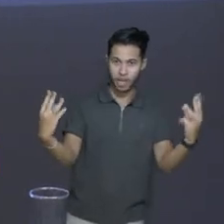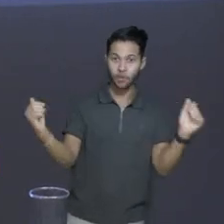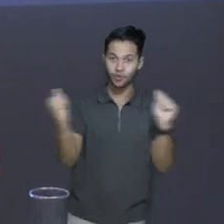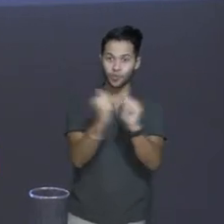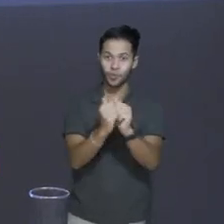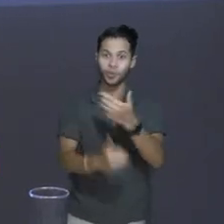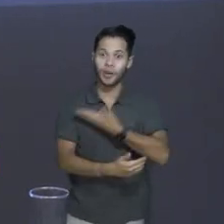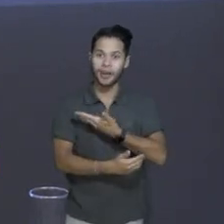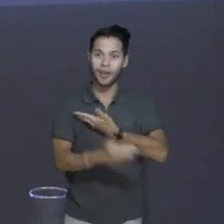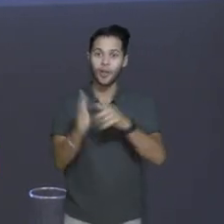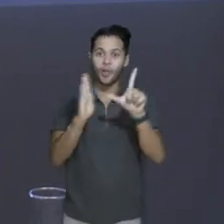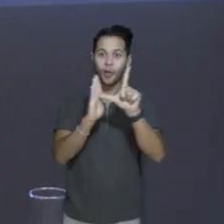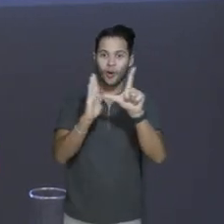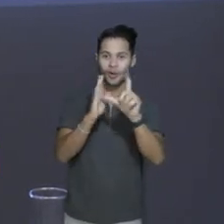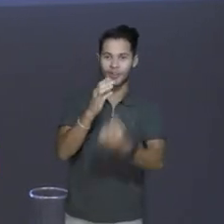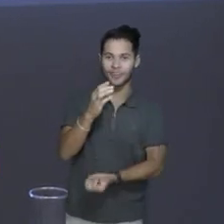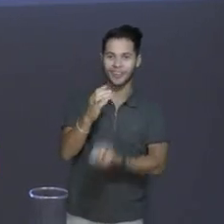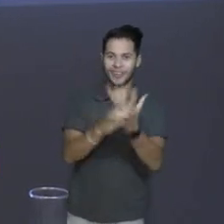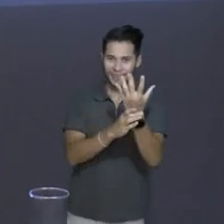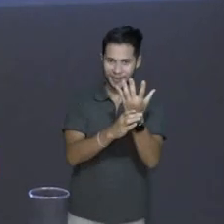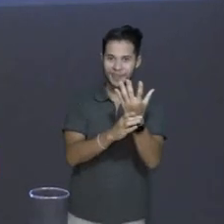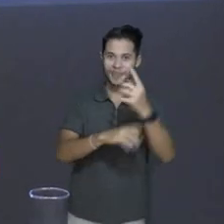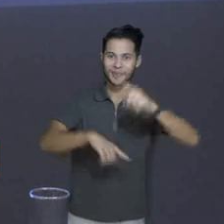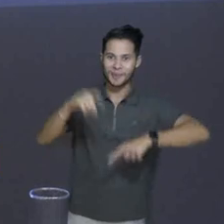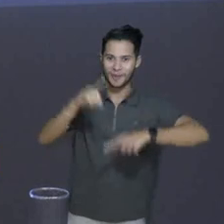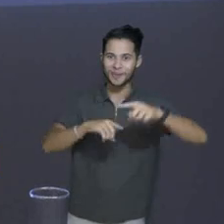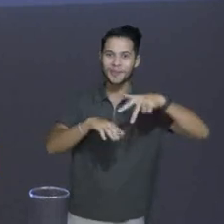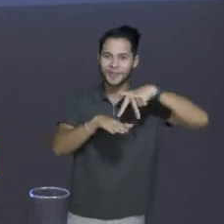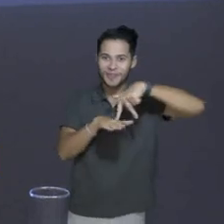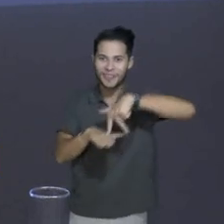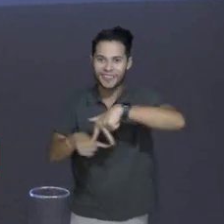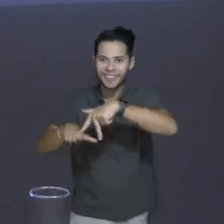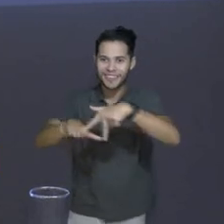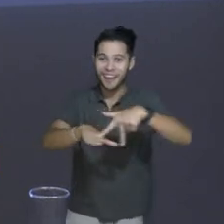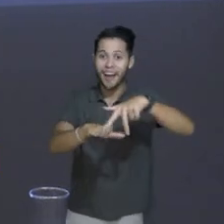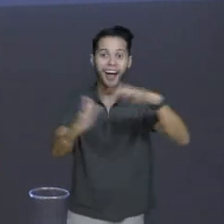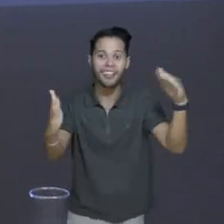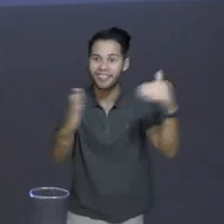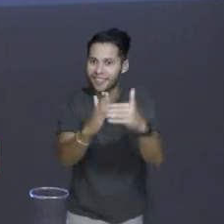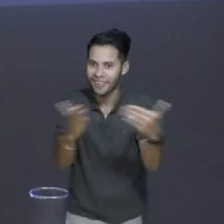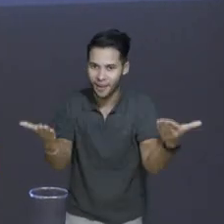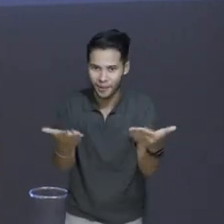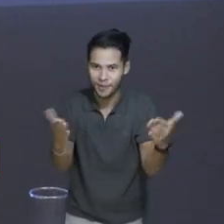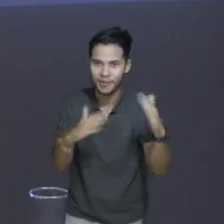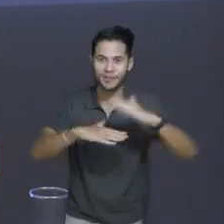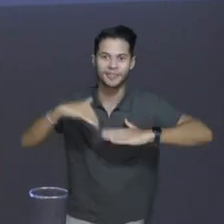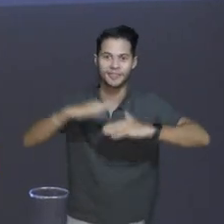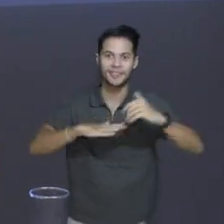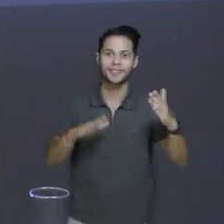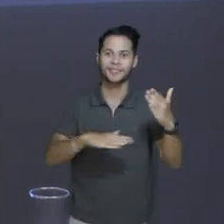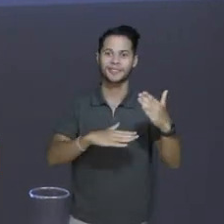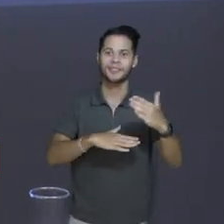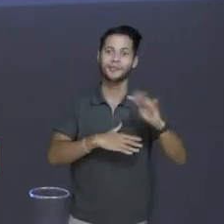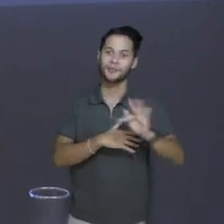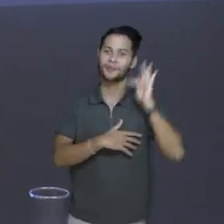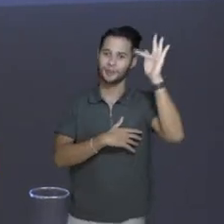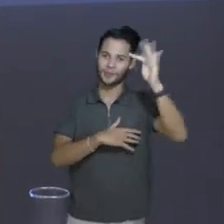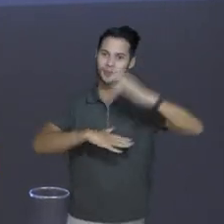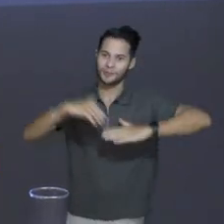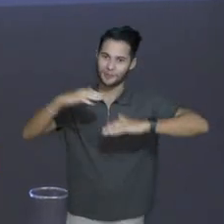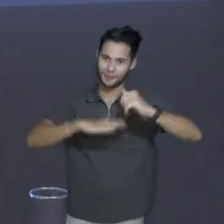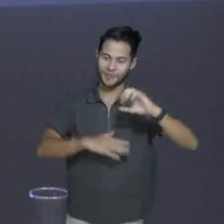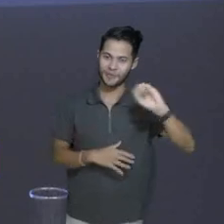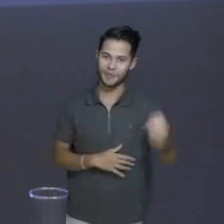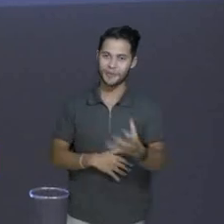de de surf estão até hoje construir um novo futuro dali eu